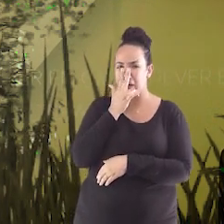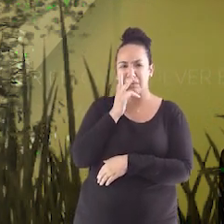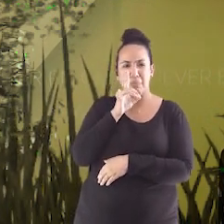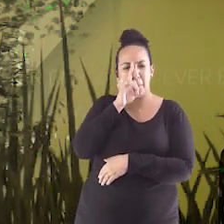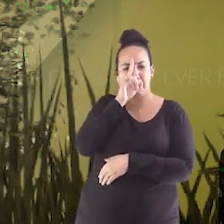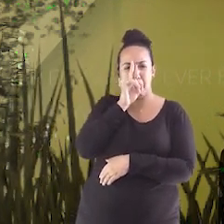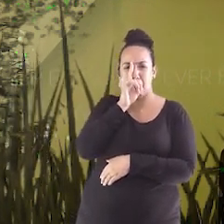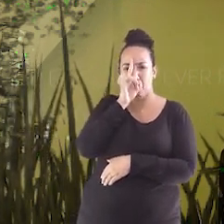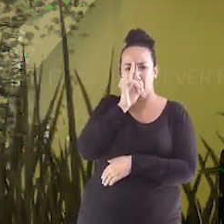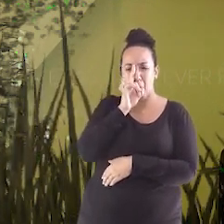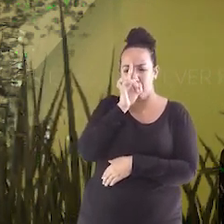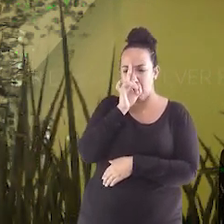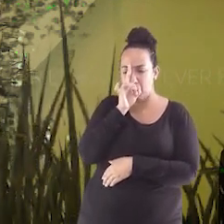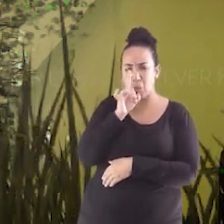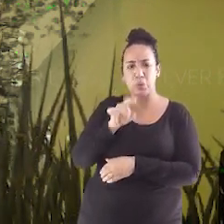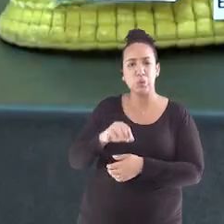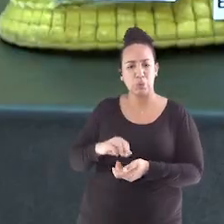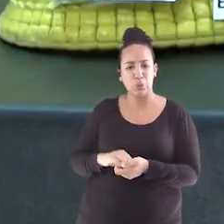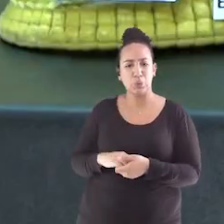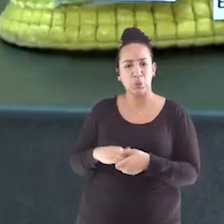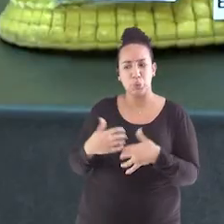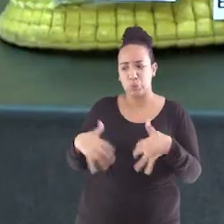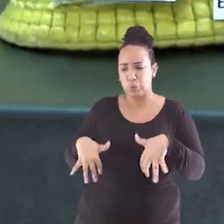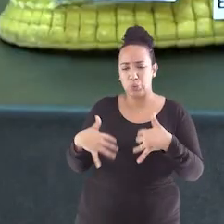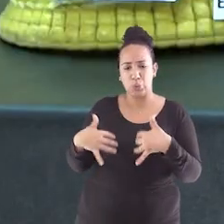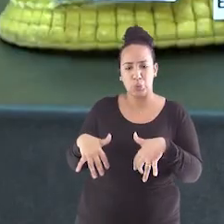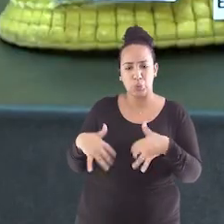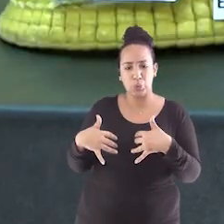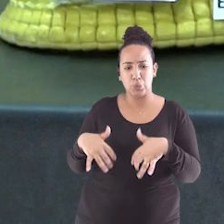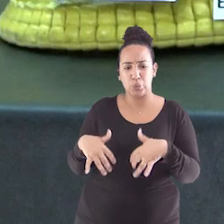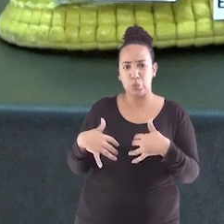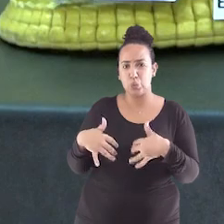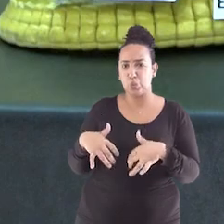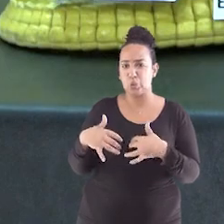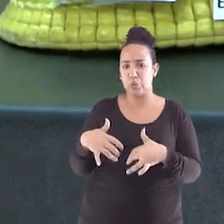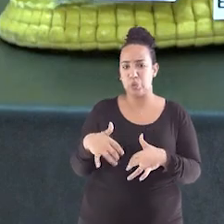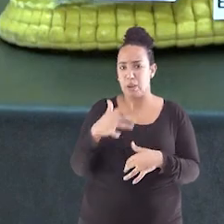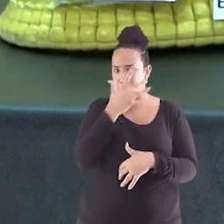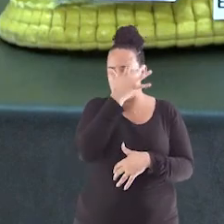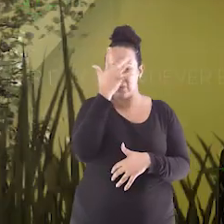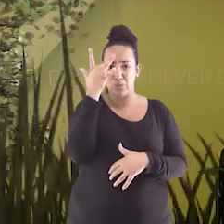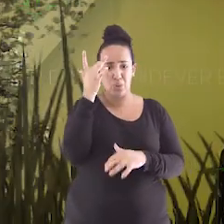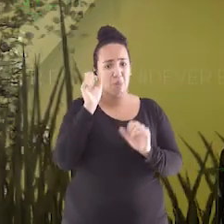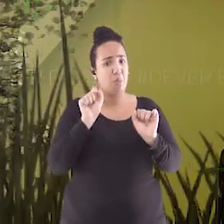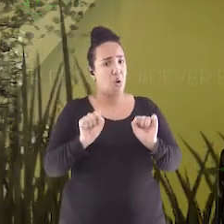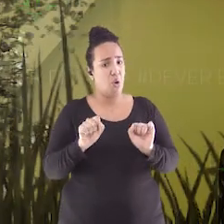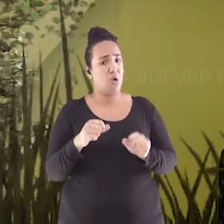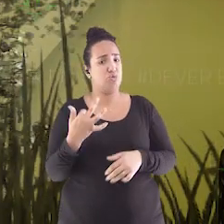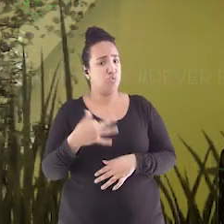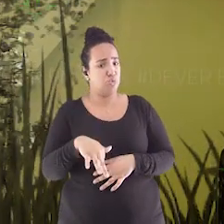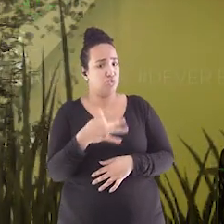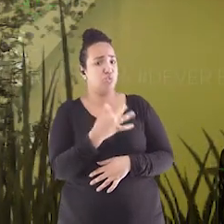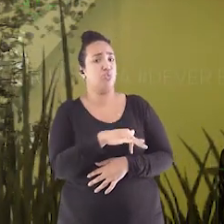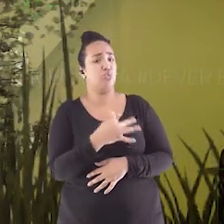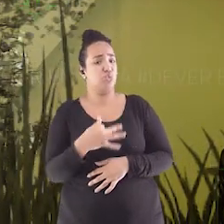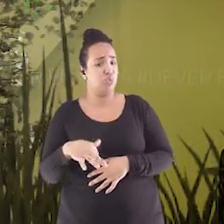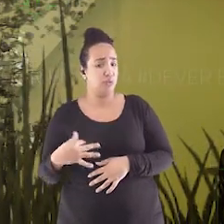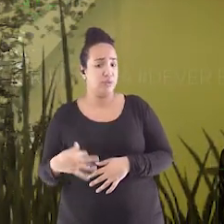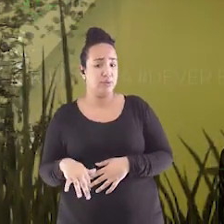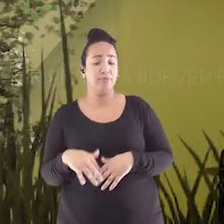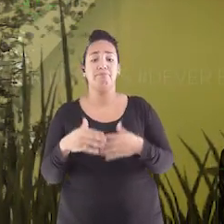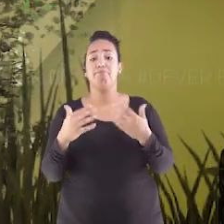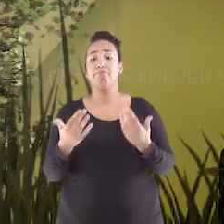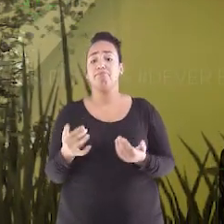perigosa. Ele sussurrou. Alguém pode se machucar. Então Jove